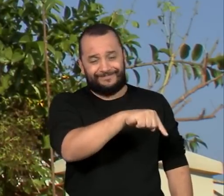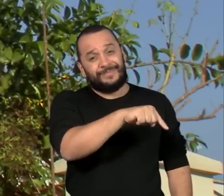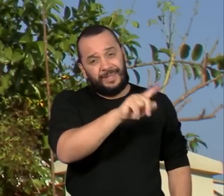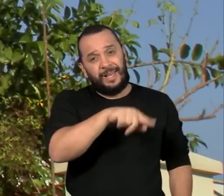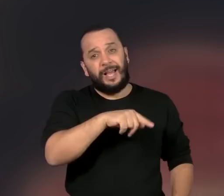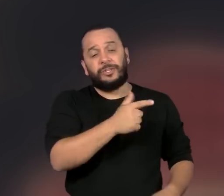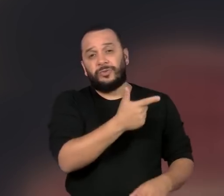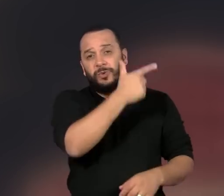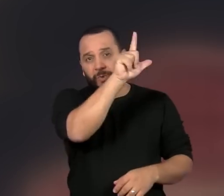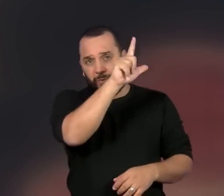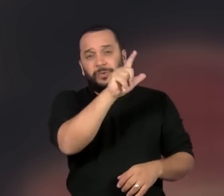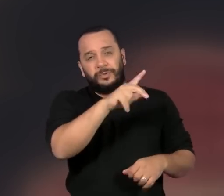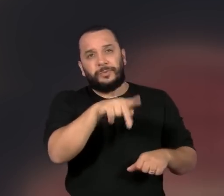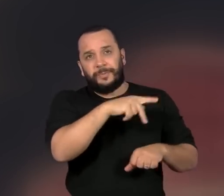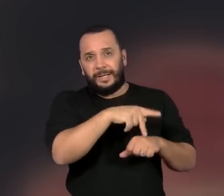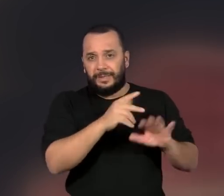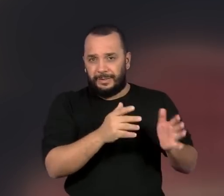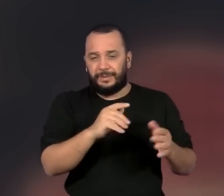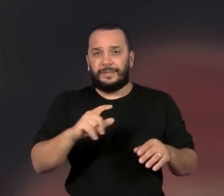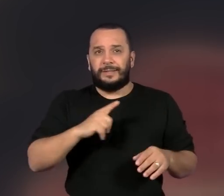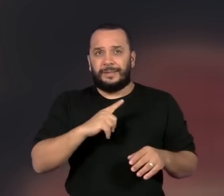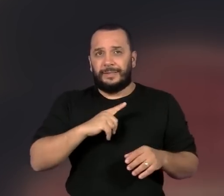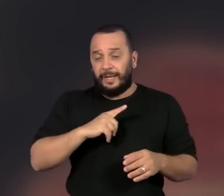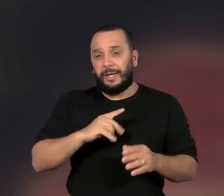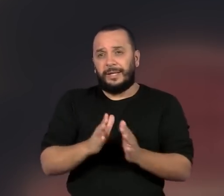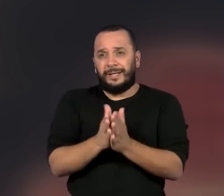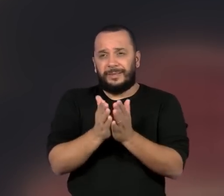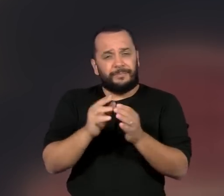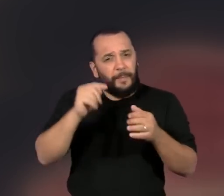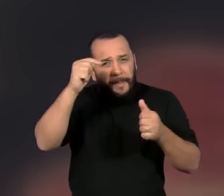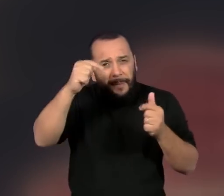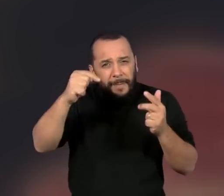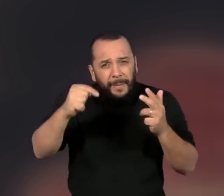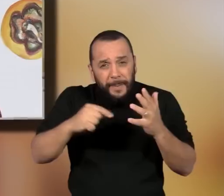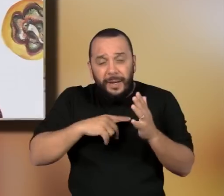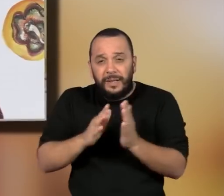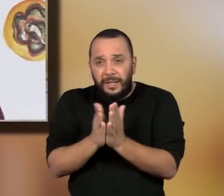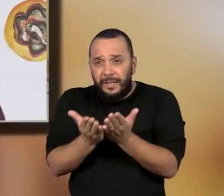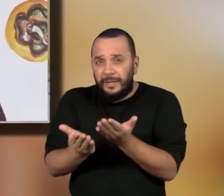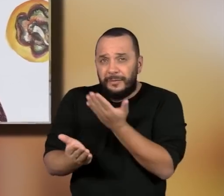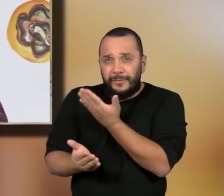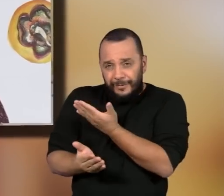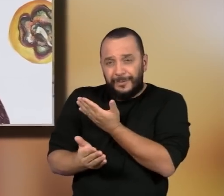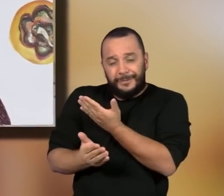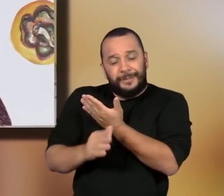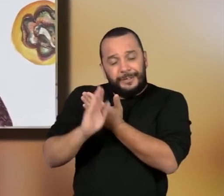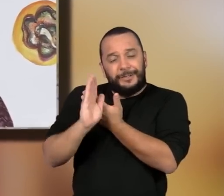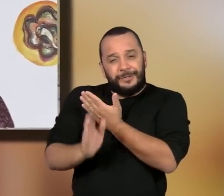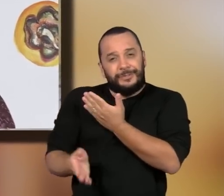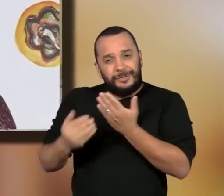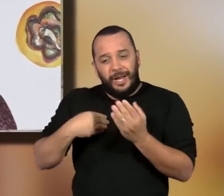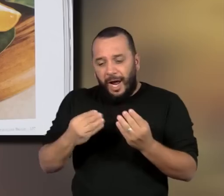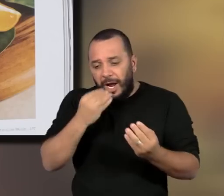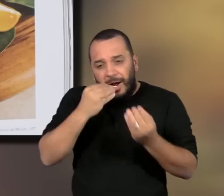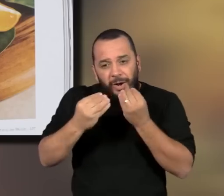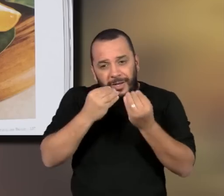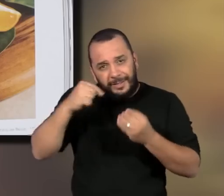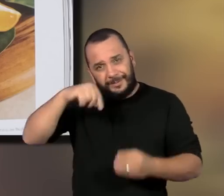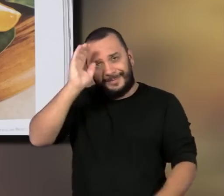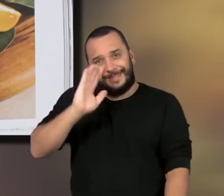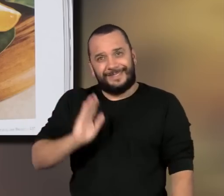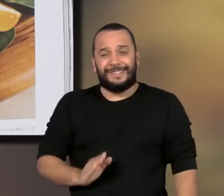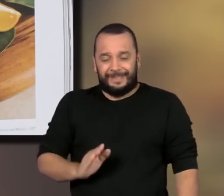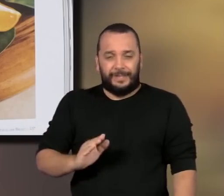do jardim. Elas estão no livro Flora Comestível do Brasil. É o sexto da cozinheira formada em